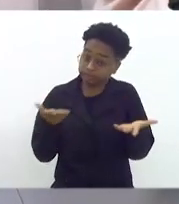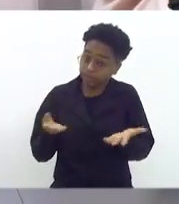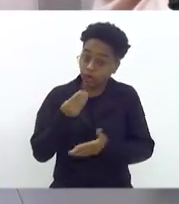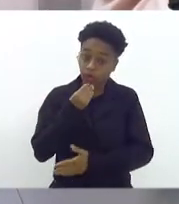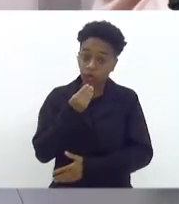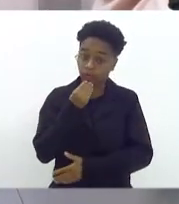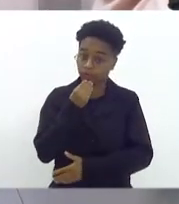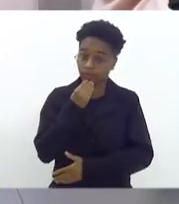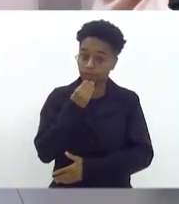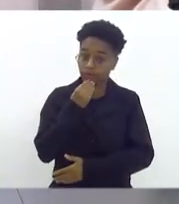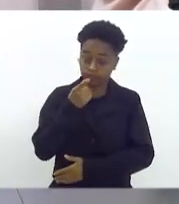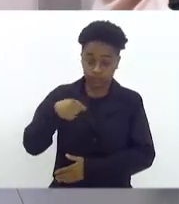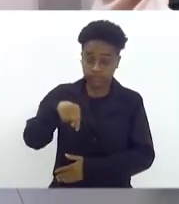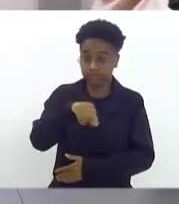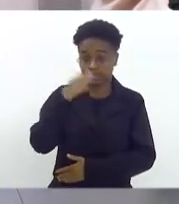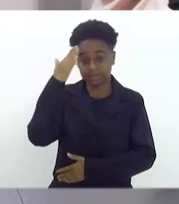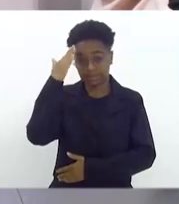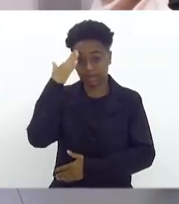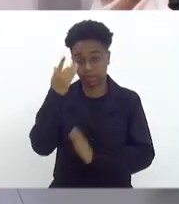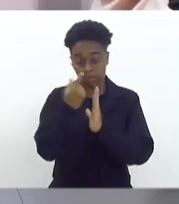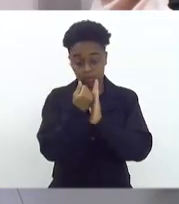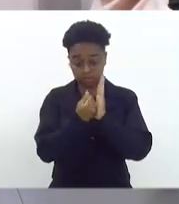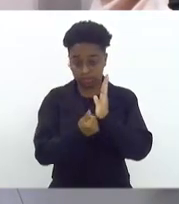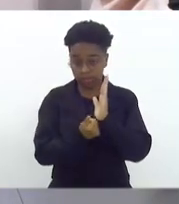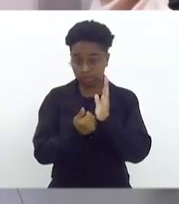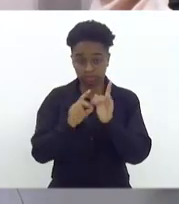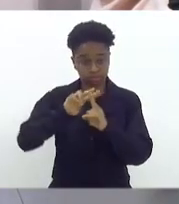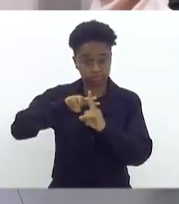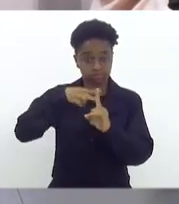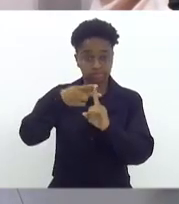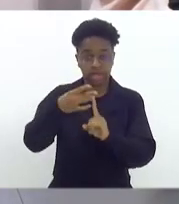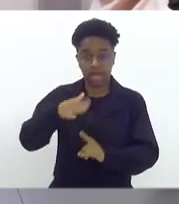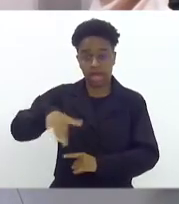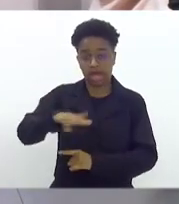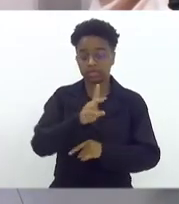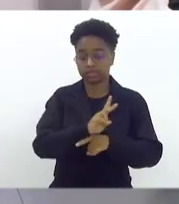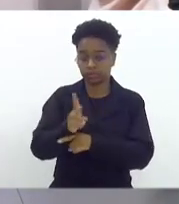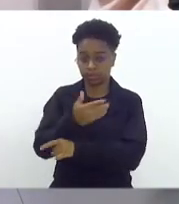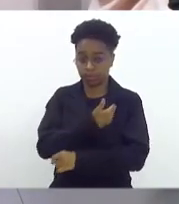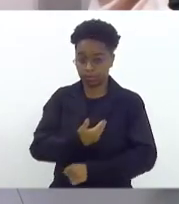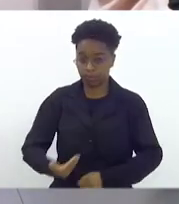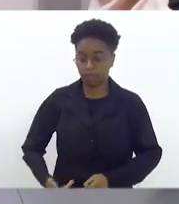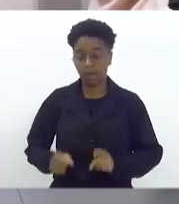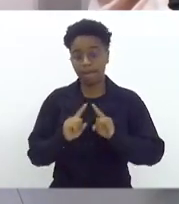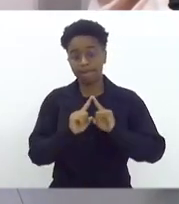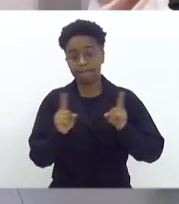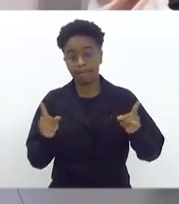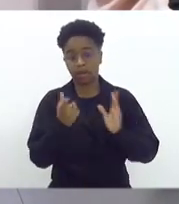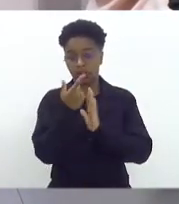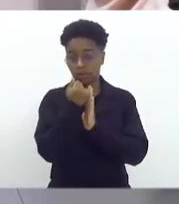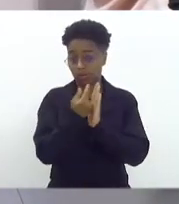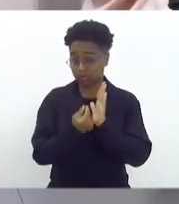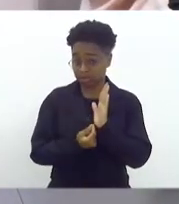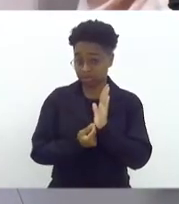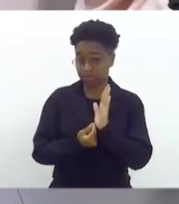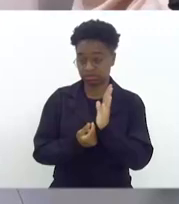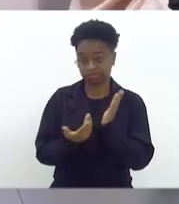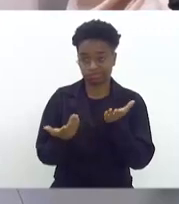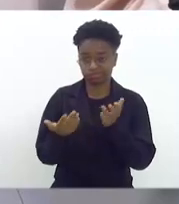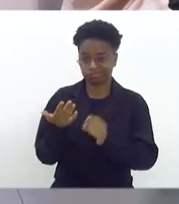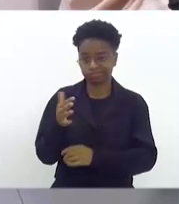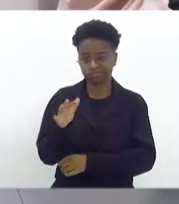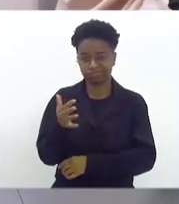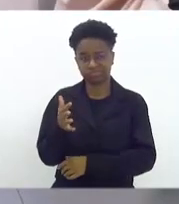todo mundo sabe que aumentou o orçamento para segurança pública mas esse orçamento desse orçamento que chega sei lá